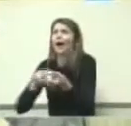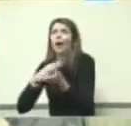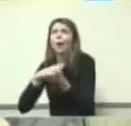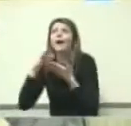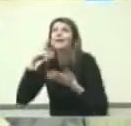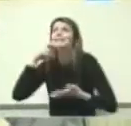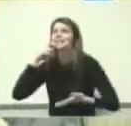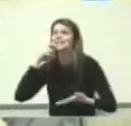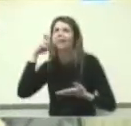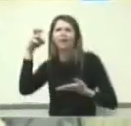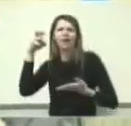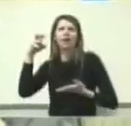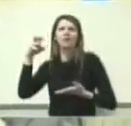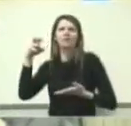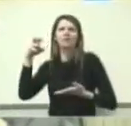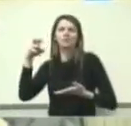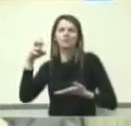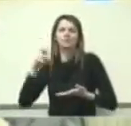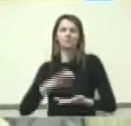gritar